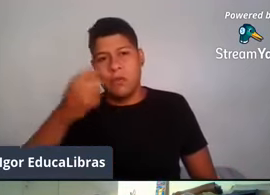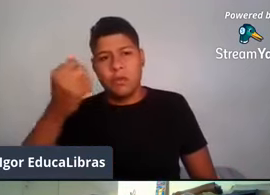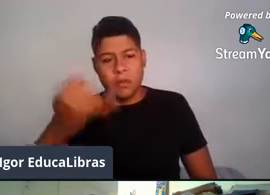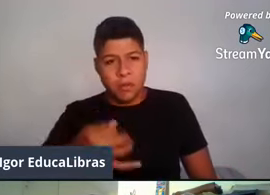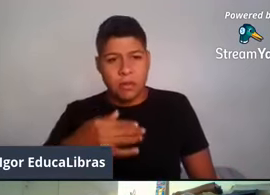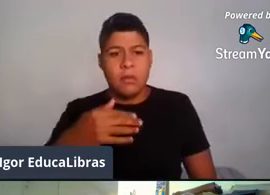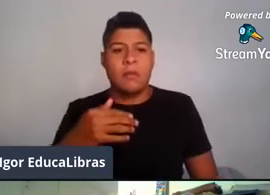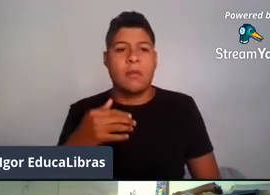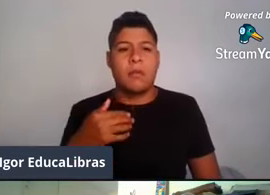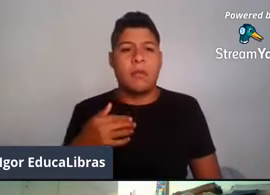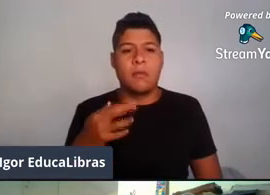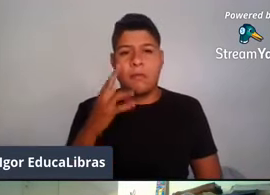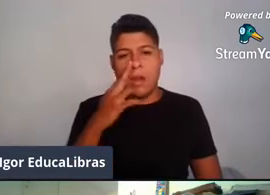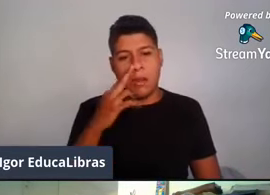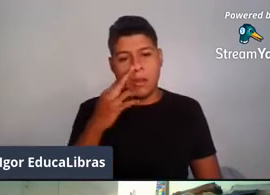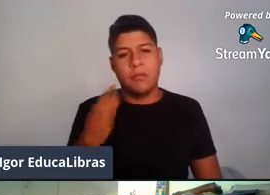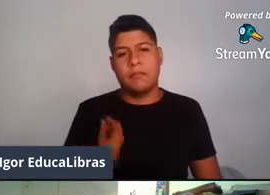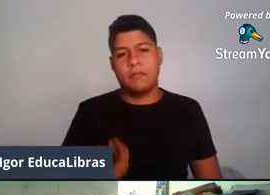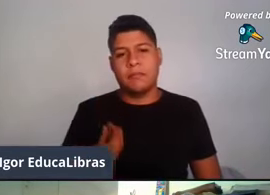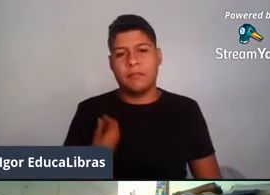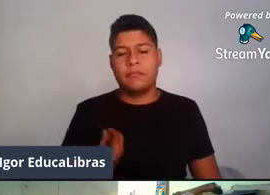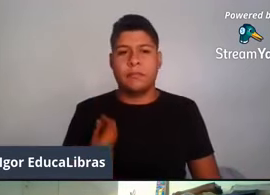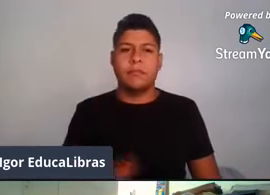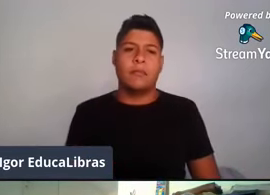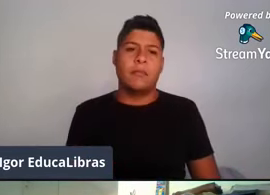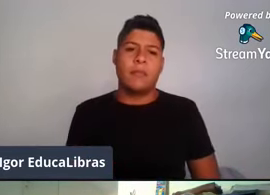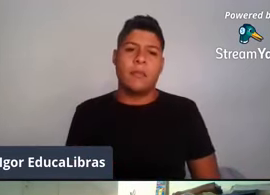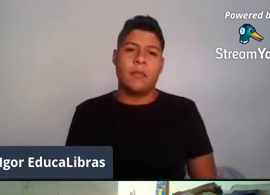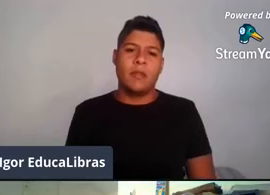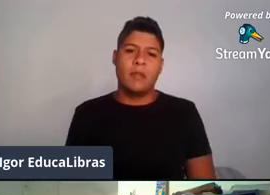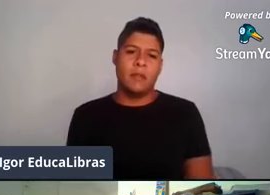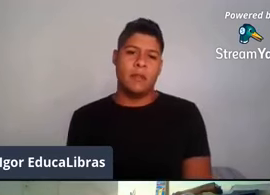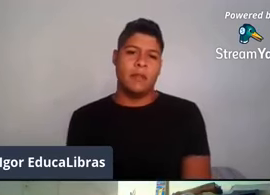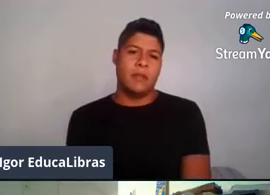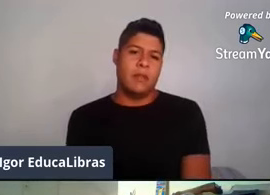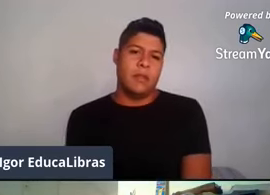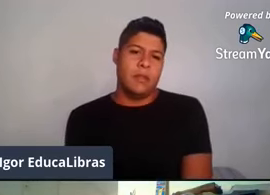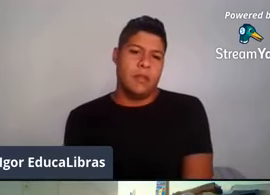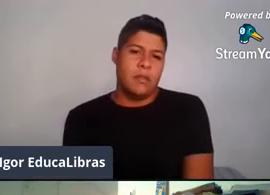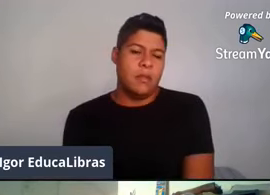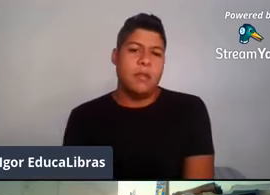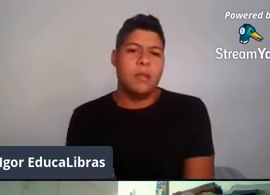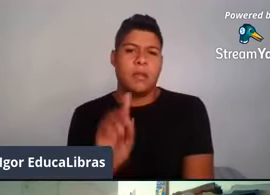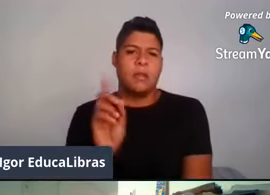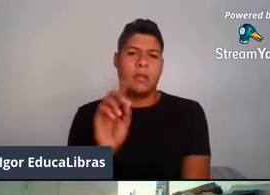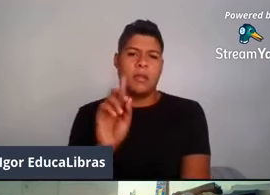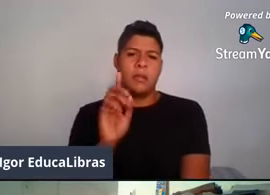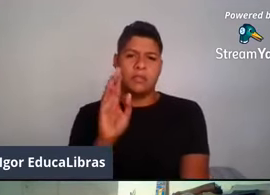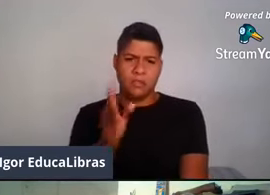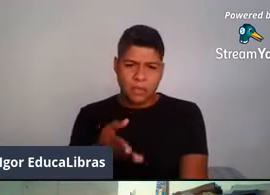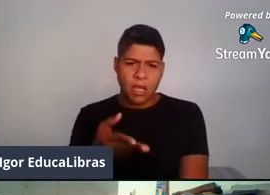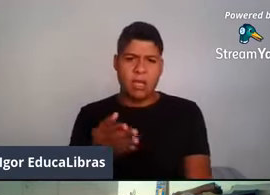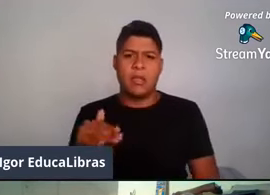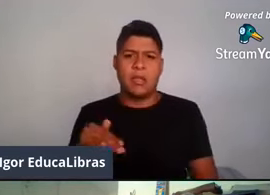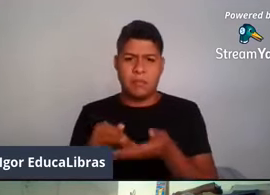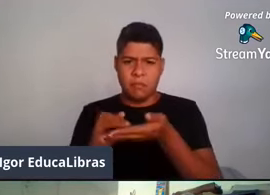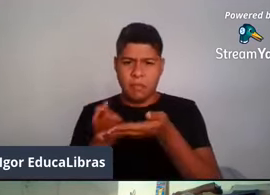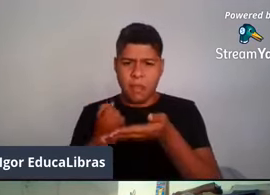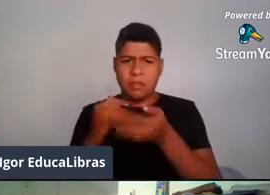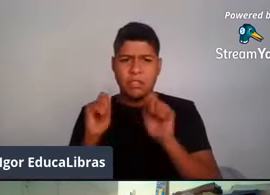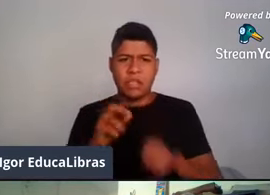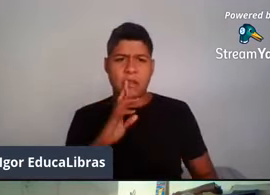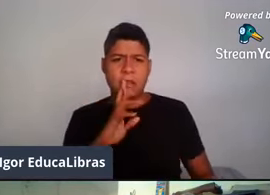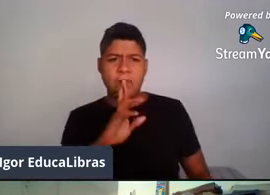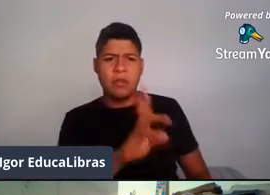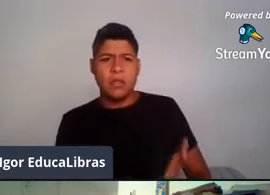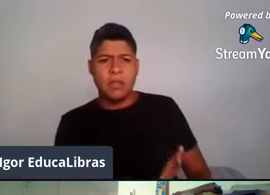está junto. Marinalva, o que você... Fala, por favor, desculpe. Não. Eu já até recebi um e-mail, até já tinha respondido. A minha